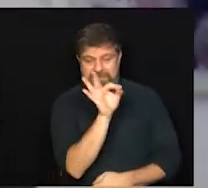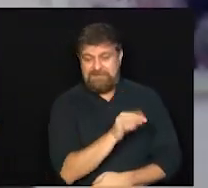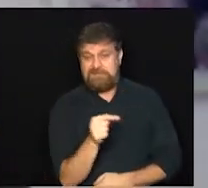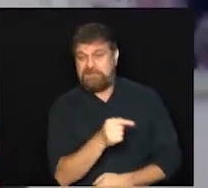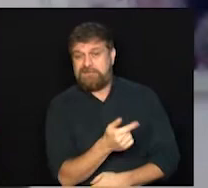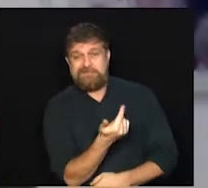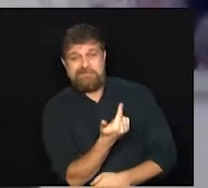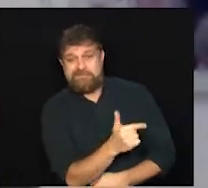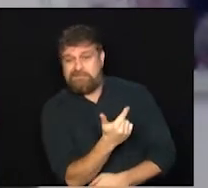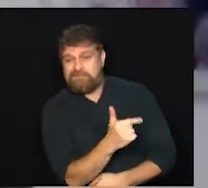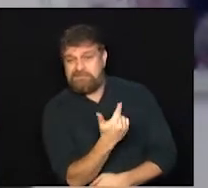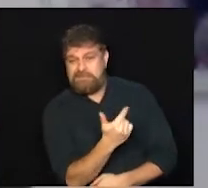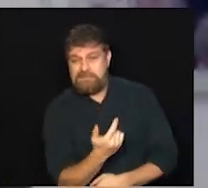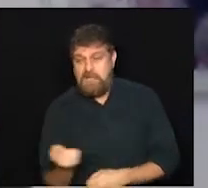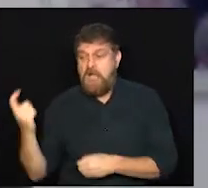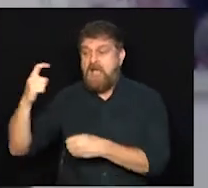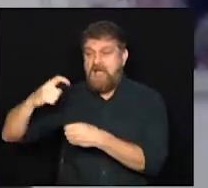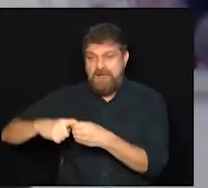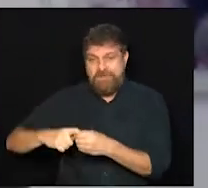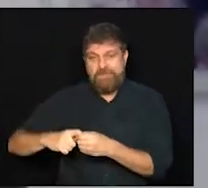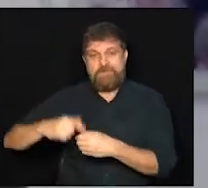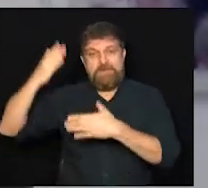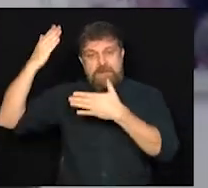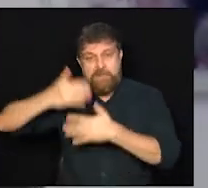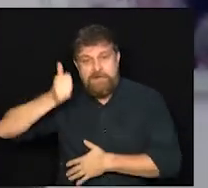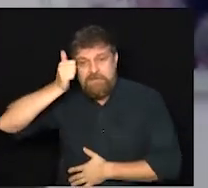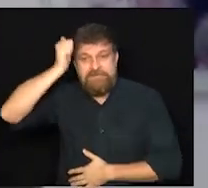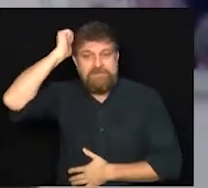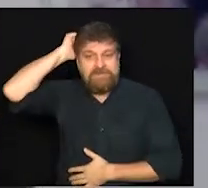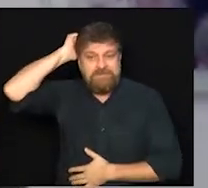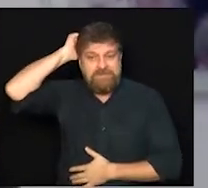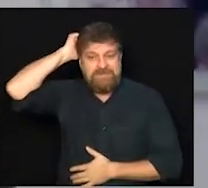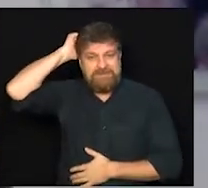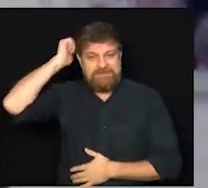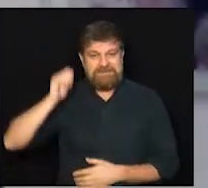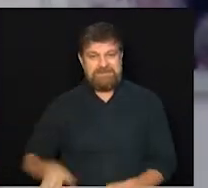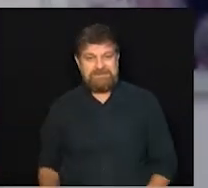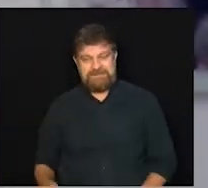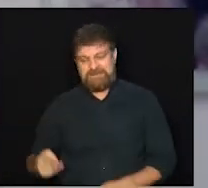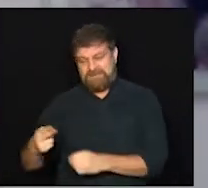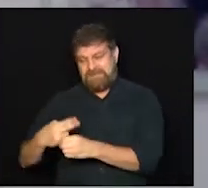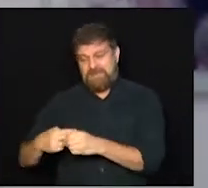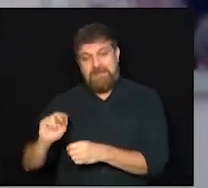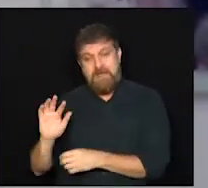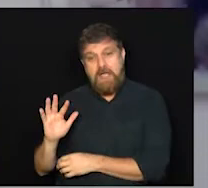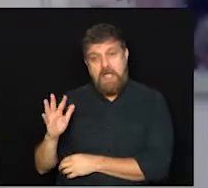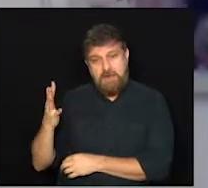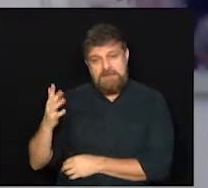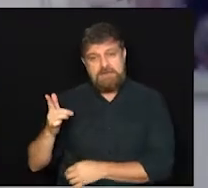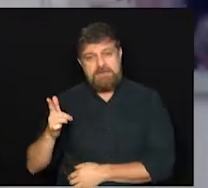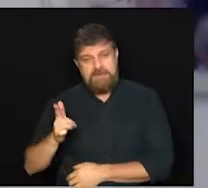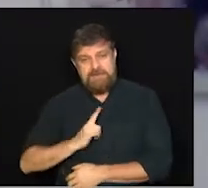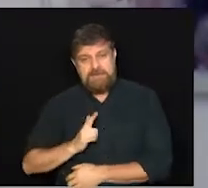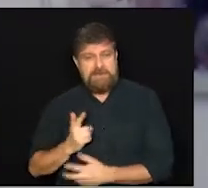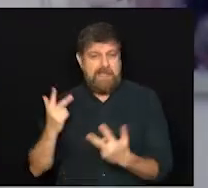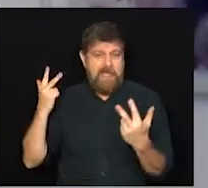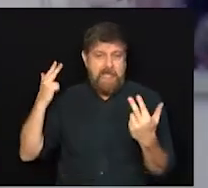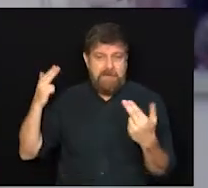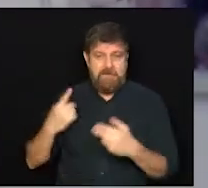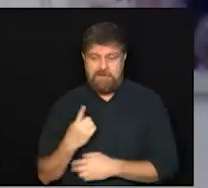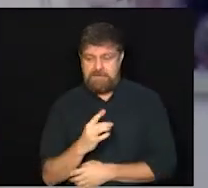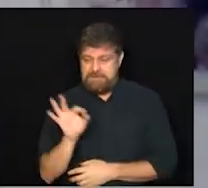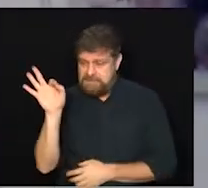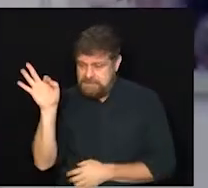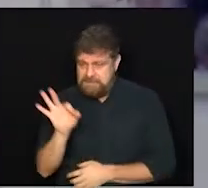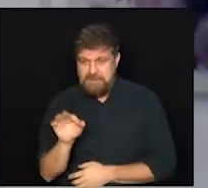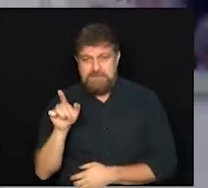eles entraram de volta no vestibular da Unicamp. Então, esse ano o que aconteceu é que voltou como era antigamente, 100% das vagas